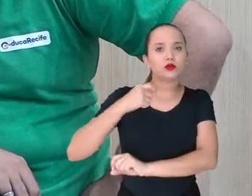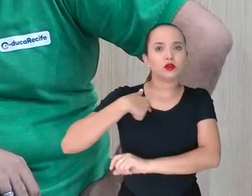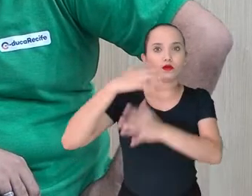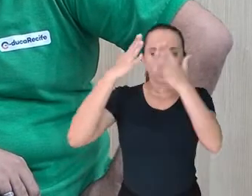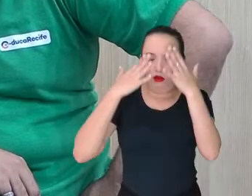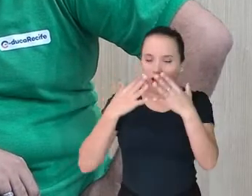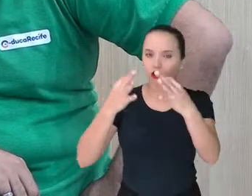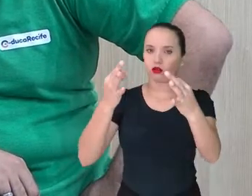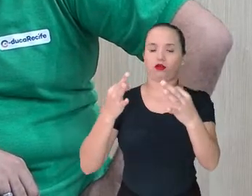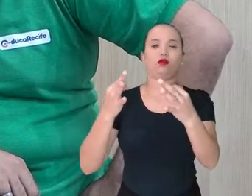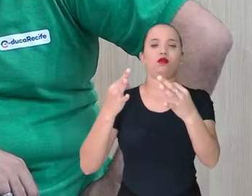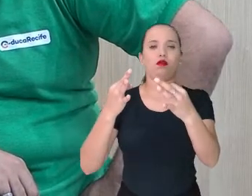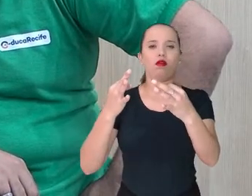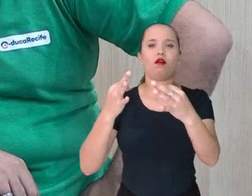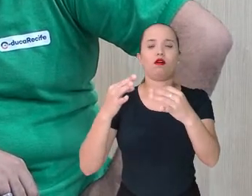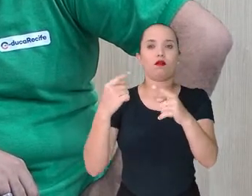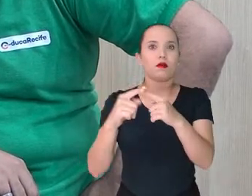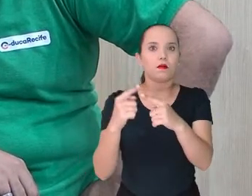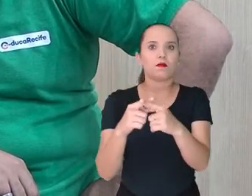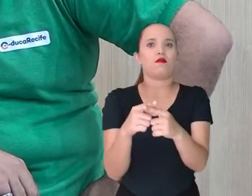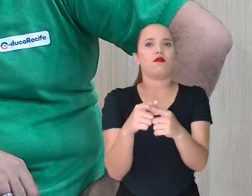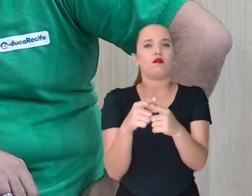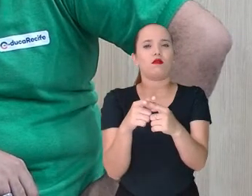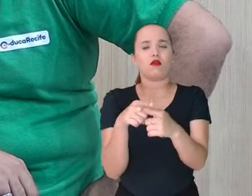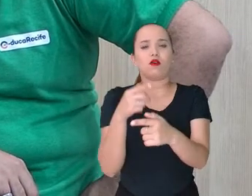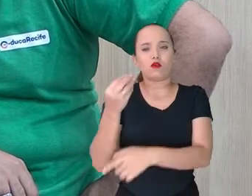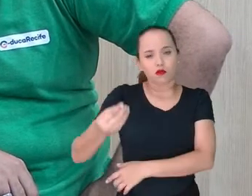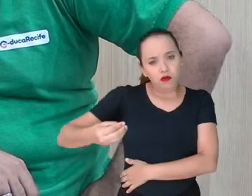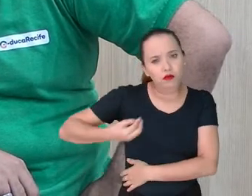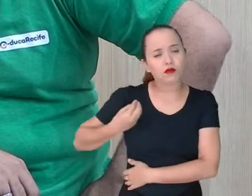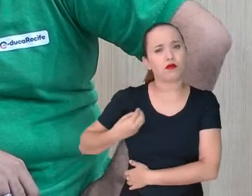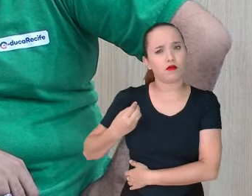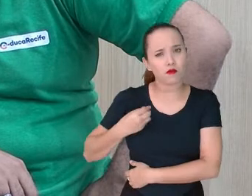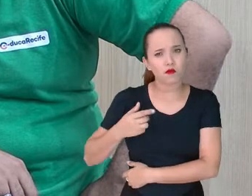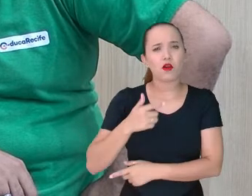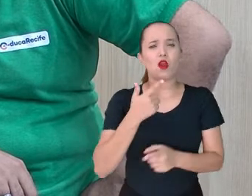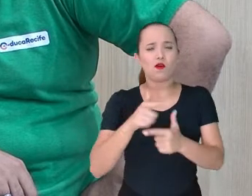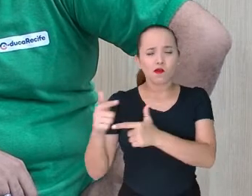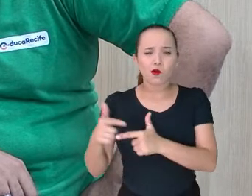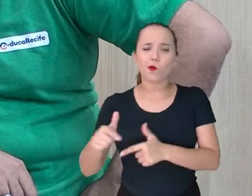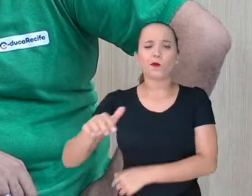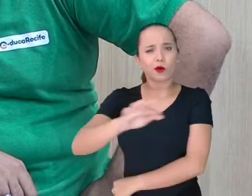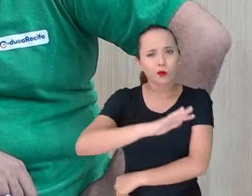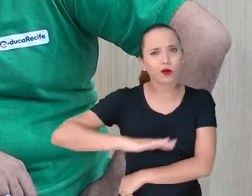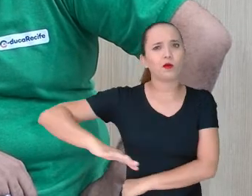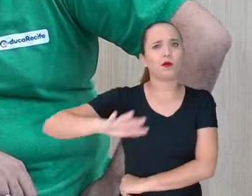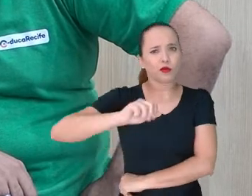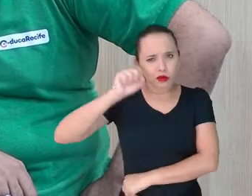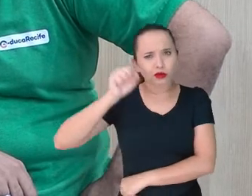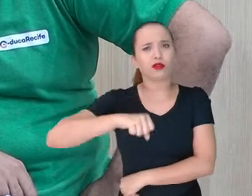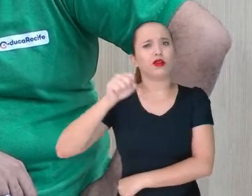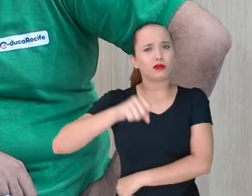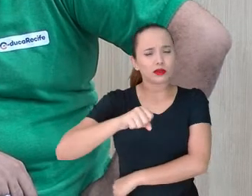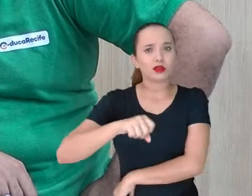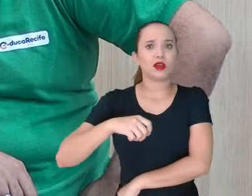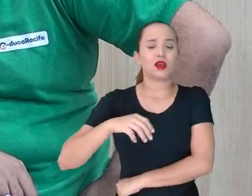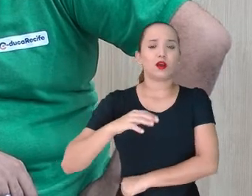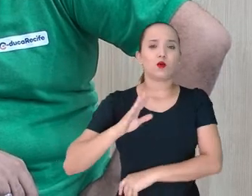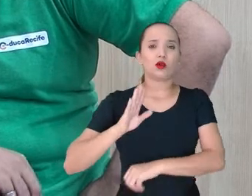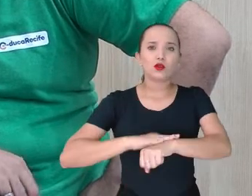né, professor Giorgio? Porque a gente vive uma crise ambiental, né? E quando a gente está falando dessa crise